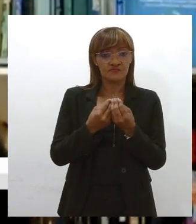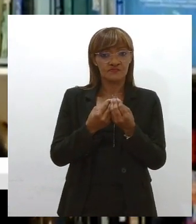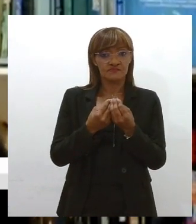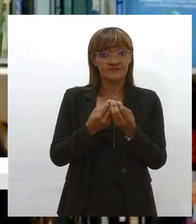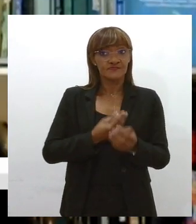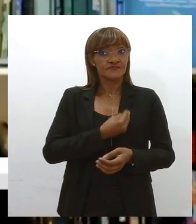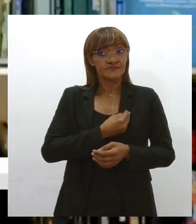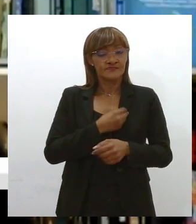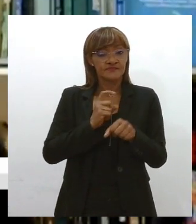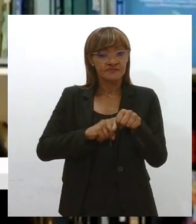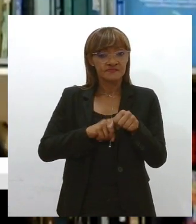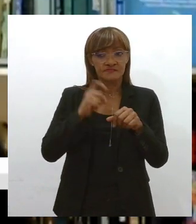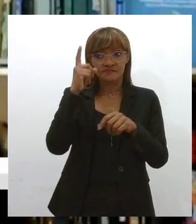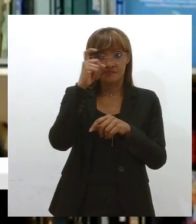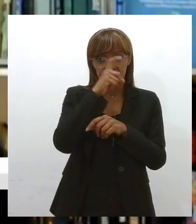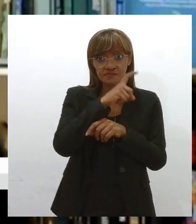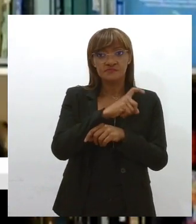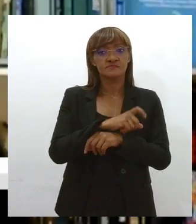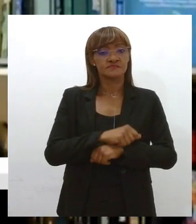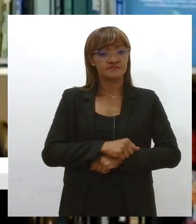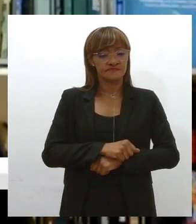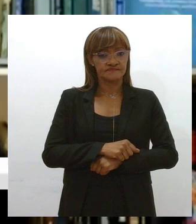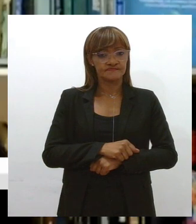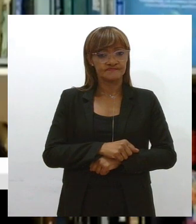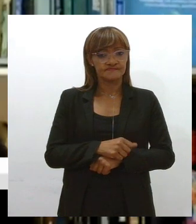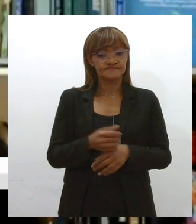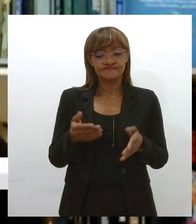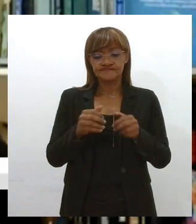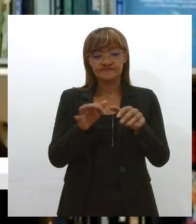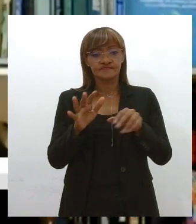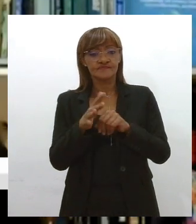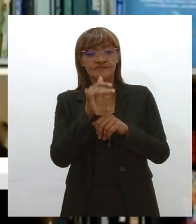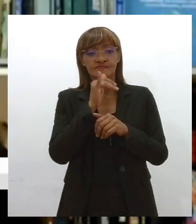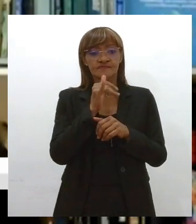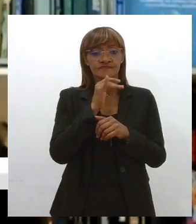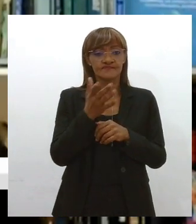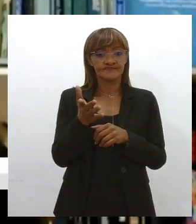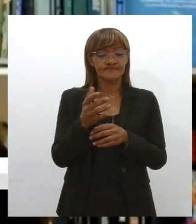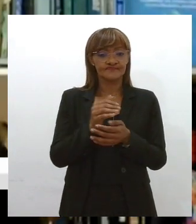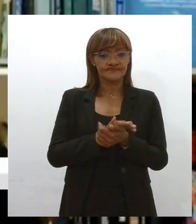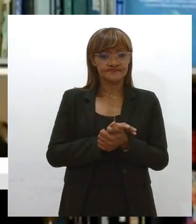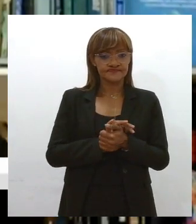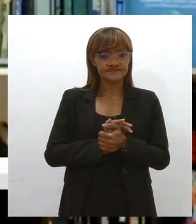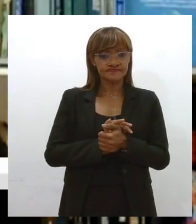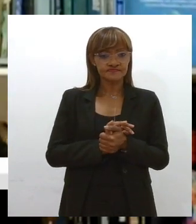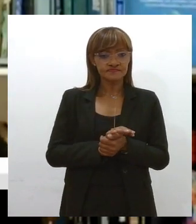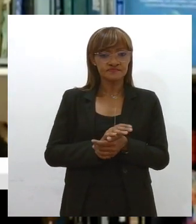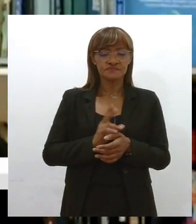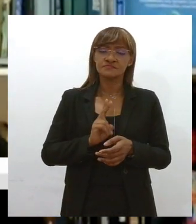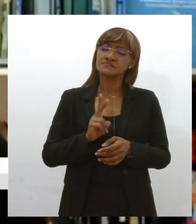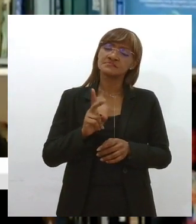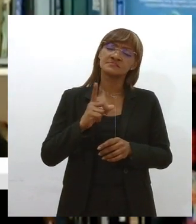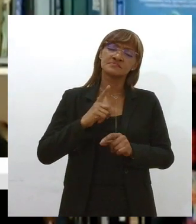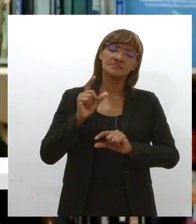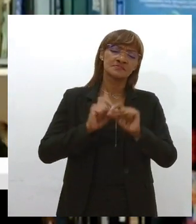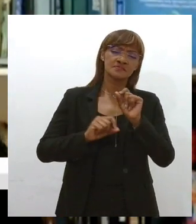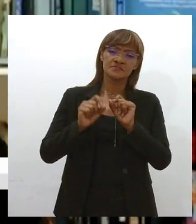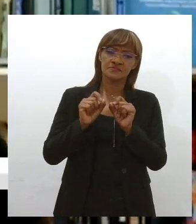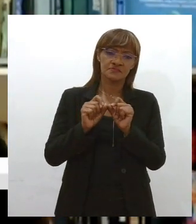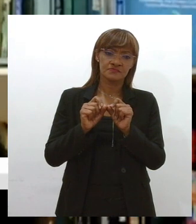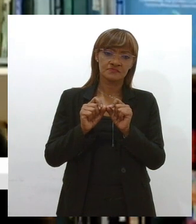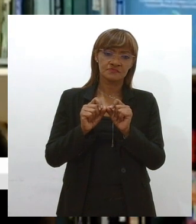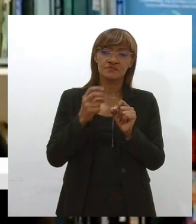nada fácil, né? Ainda mais considerando que, por exemplo, os rituais fúnebres, eles por um tempo acabaram sendo impedidos de ser